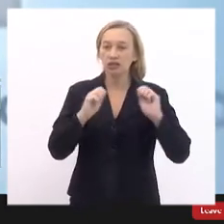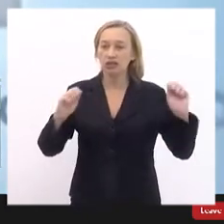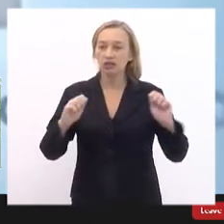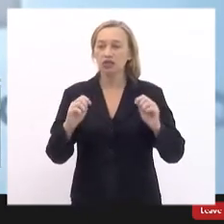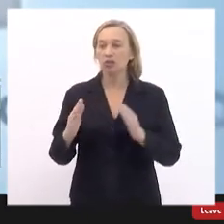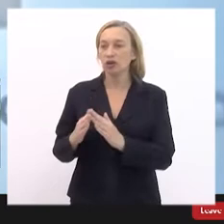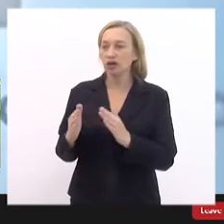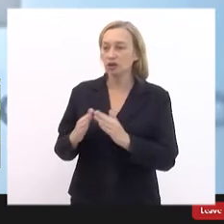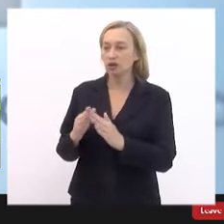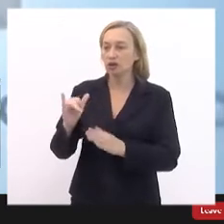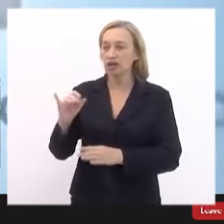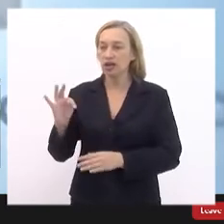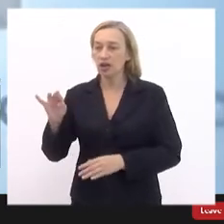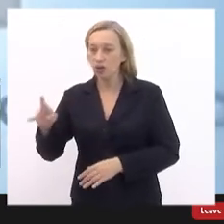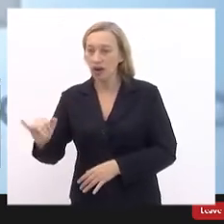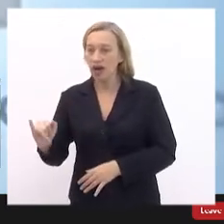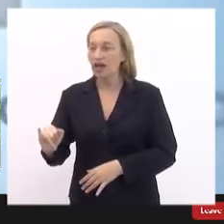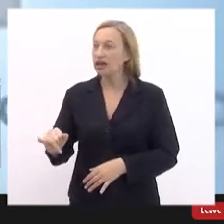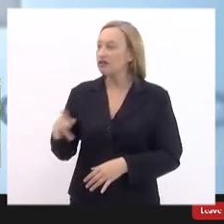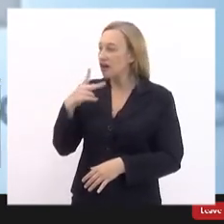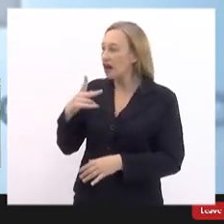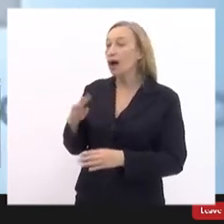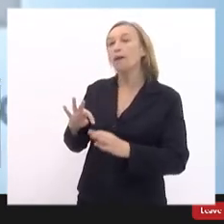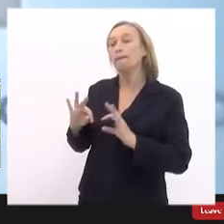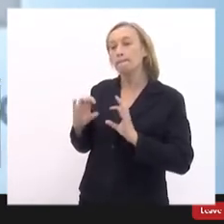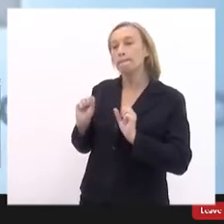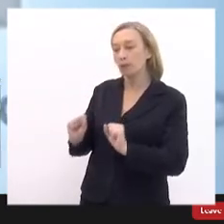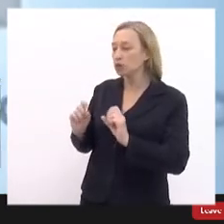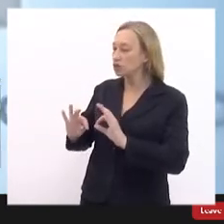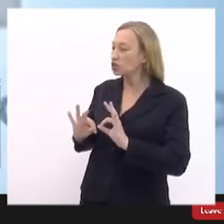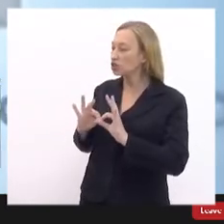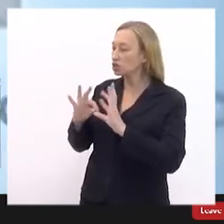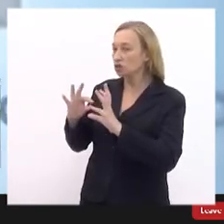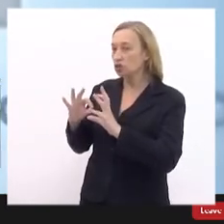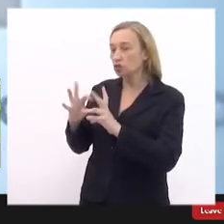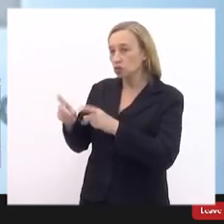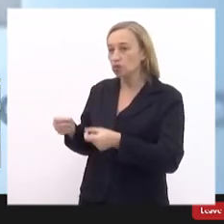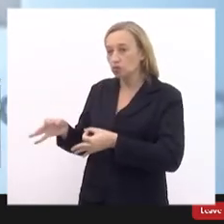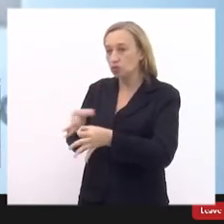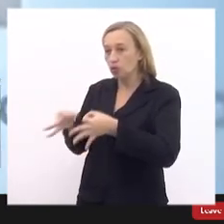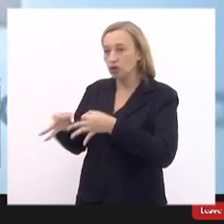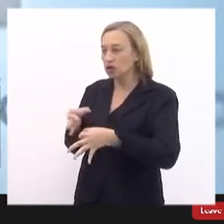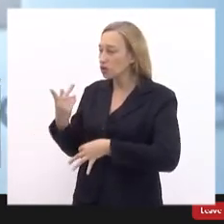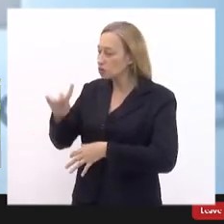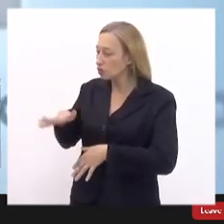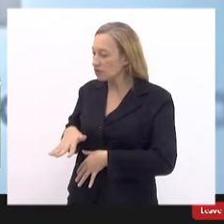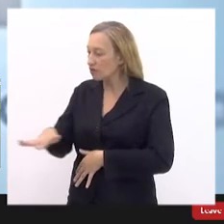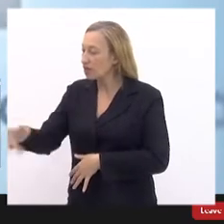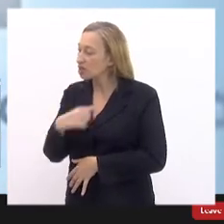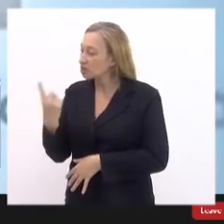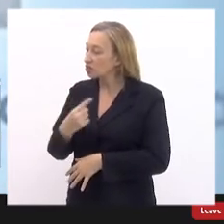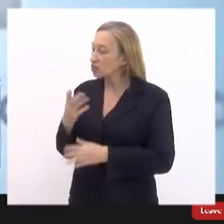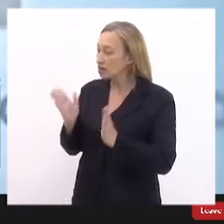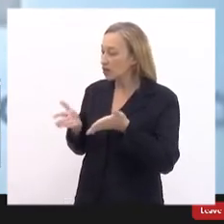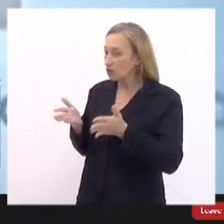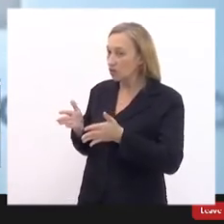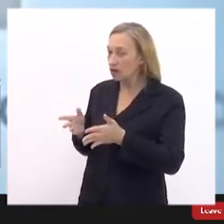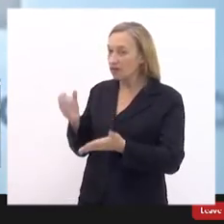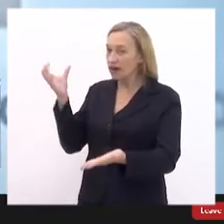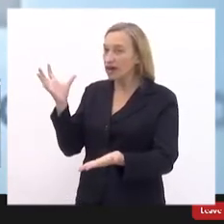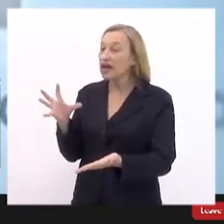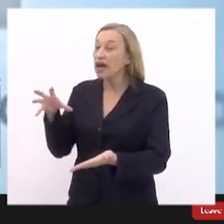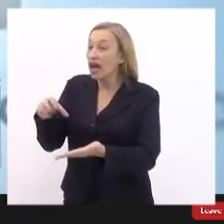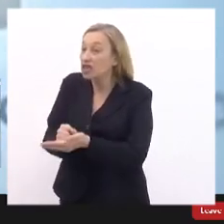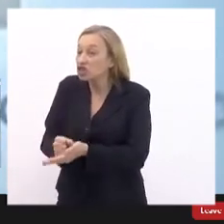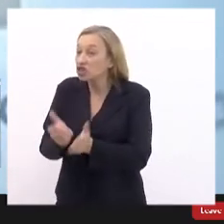pode deixar tudo organizado dentro da confecção da comunidade, da sua comunidade, que nós vamos agora fazer o registro